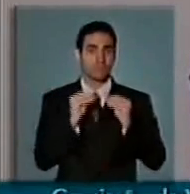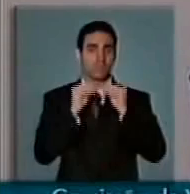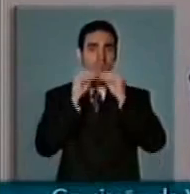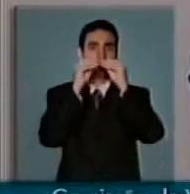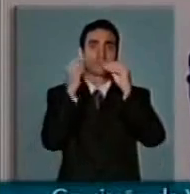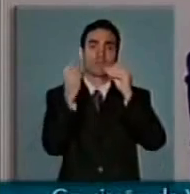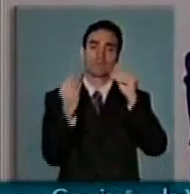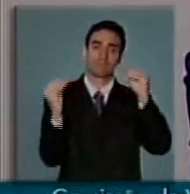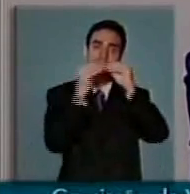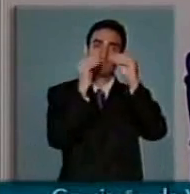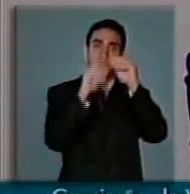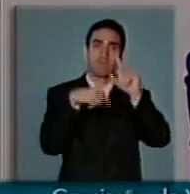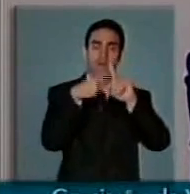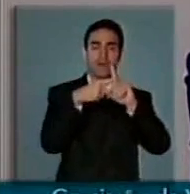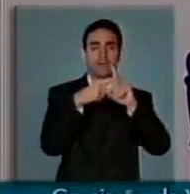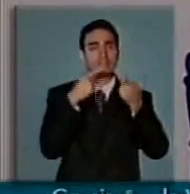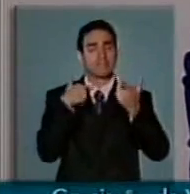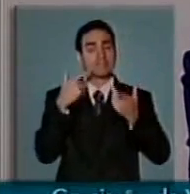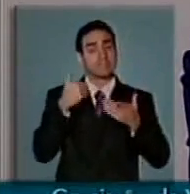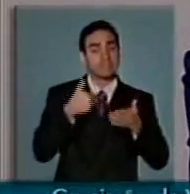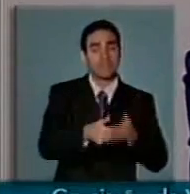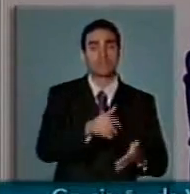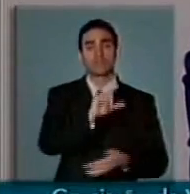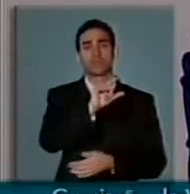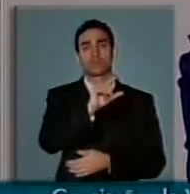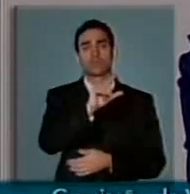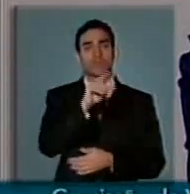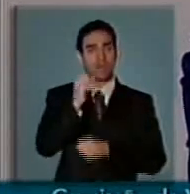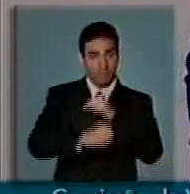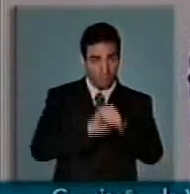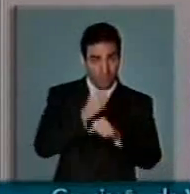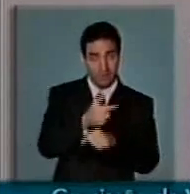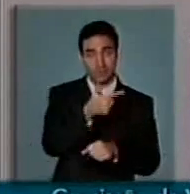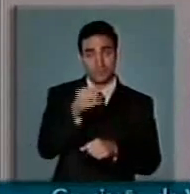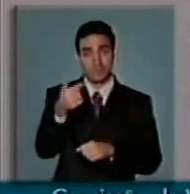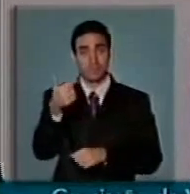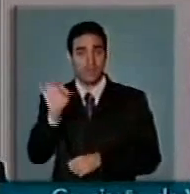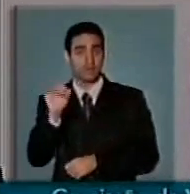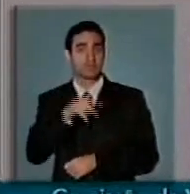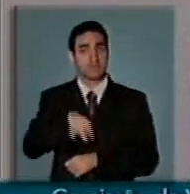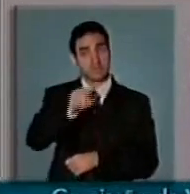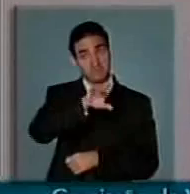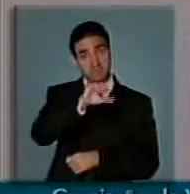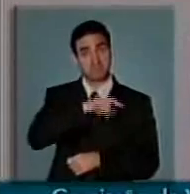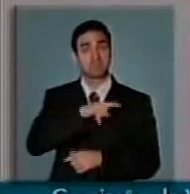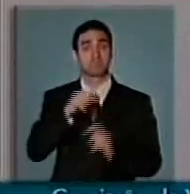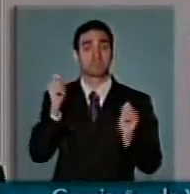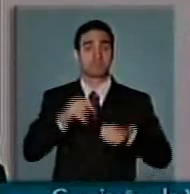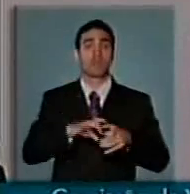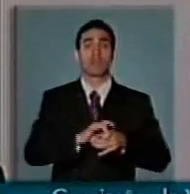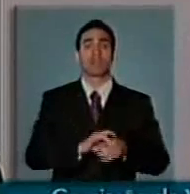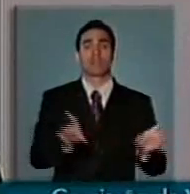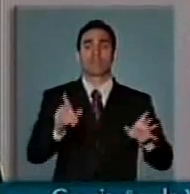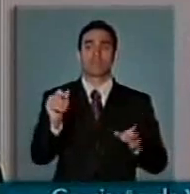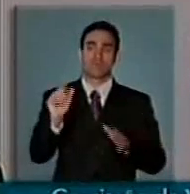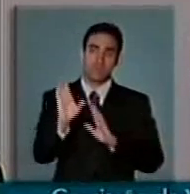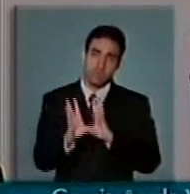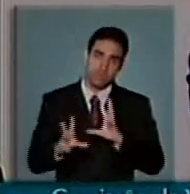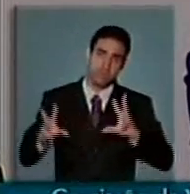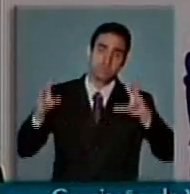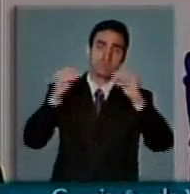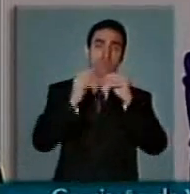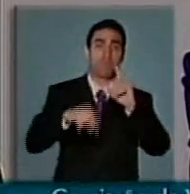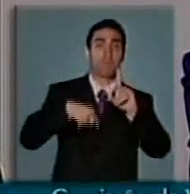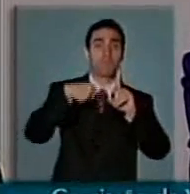ainda temos um planejamento de 2010 e que os senhores e senhoras permitiram que nós recebêssemos